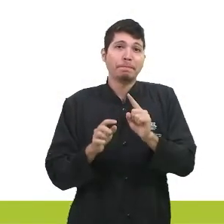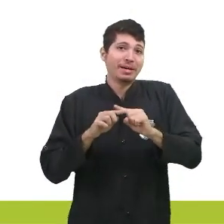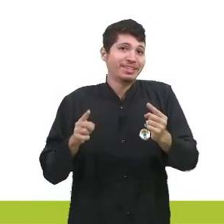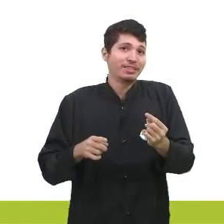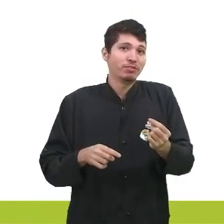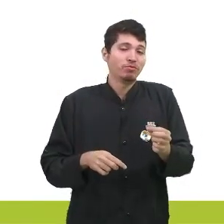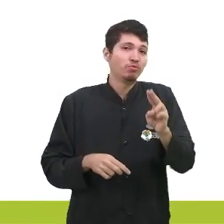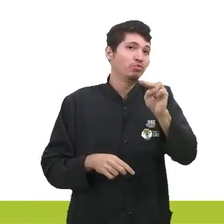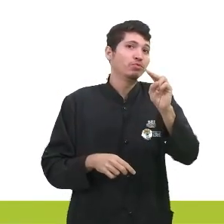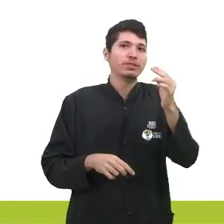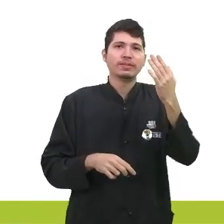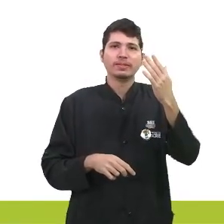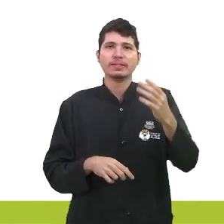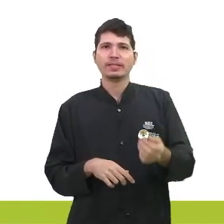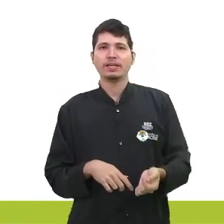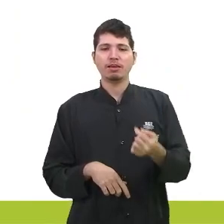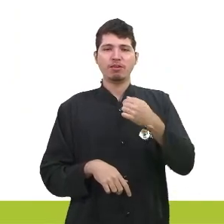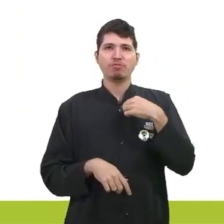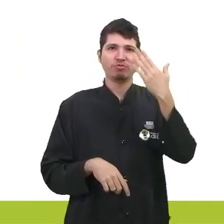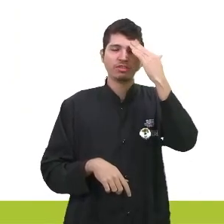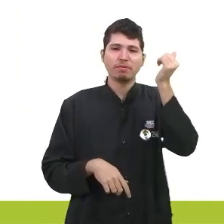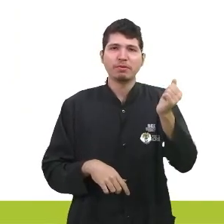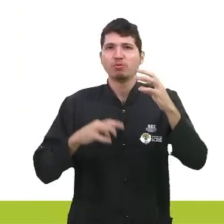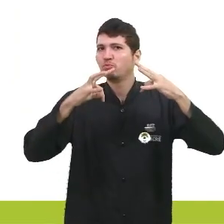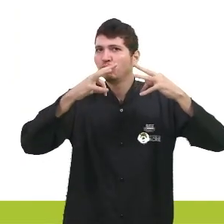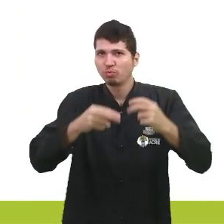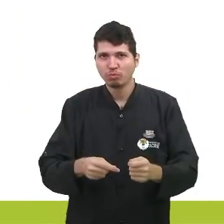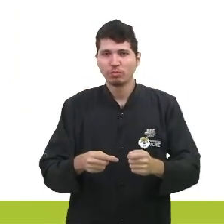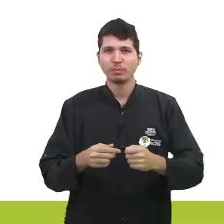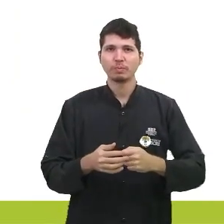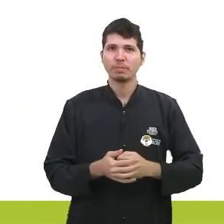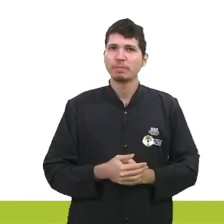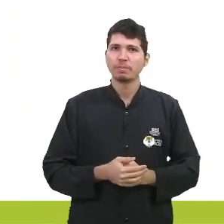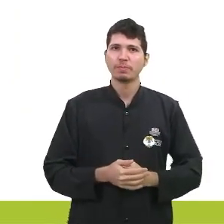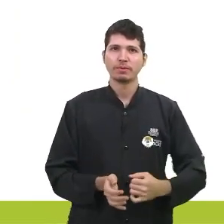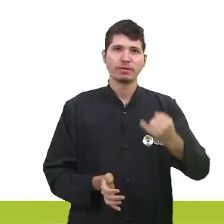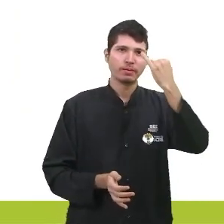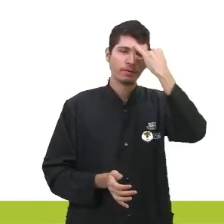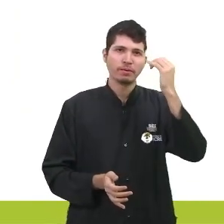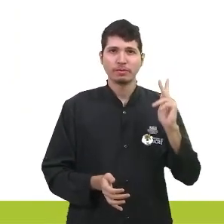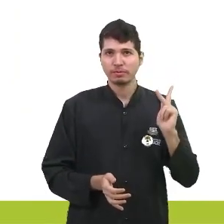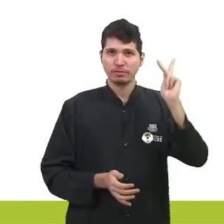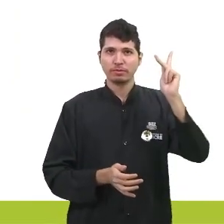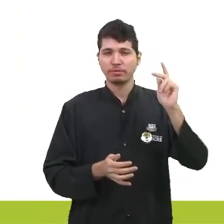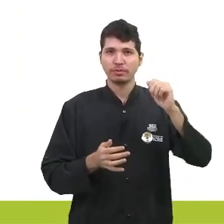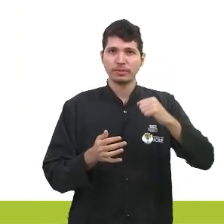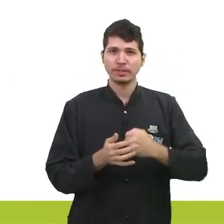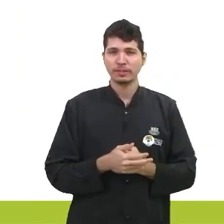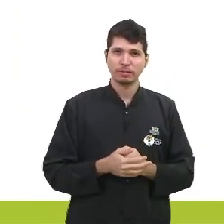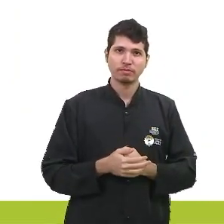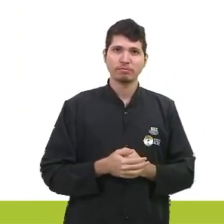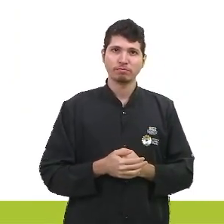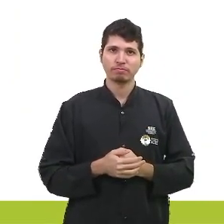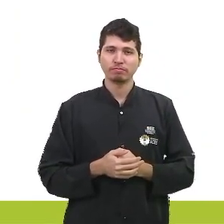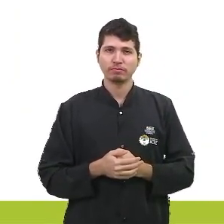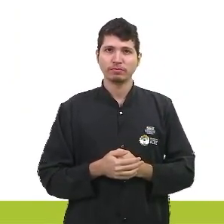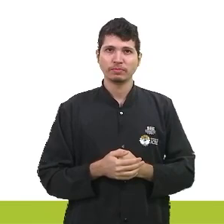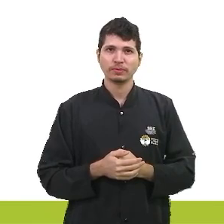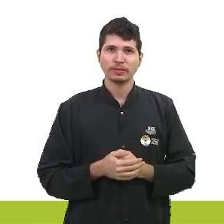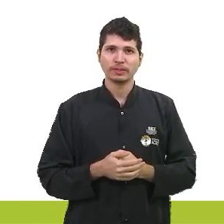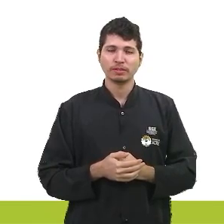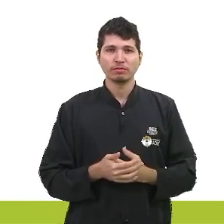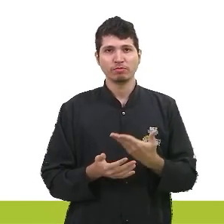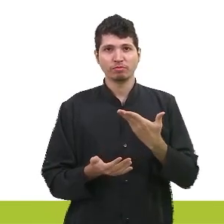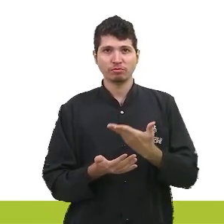Emanuel Kant ele vai eh antecipar o Hegel que já é do Hegel já é do